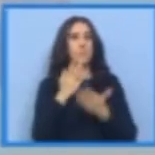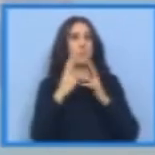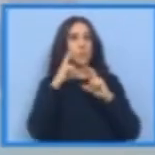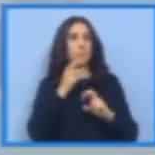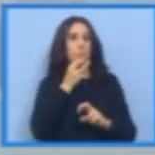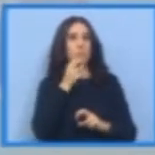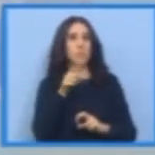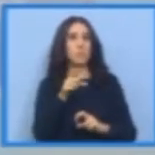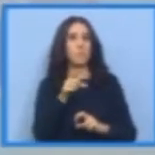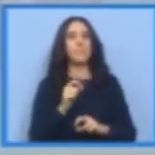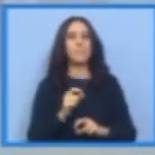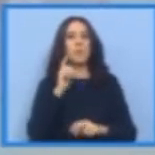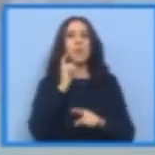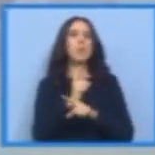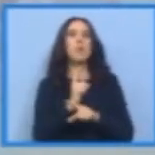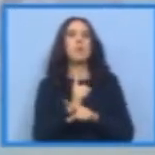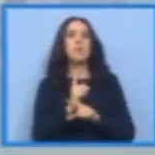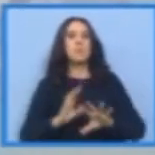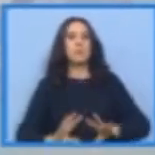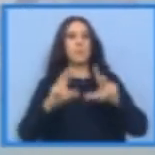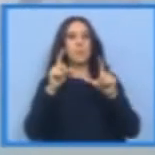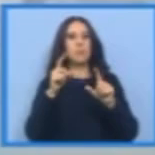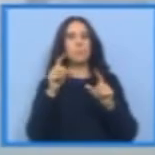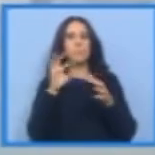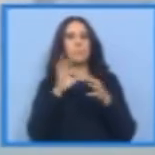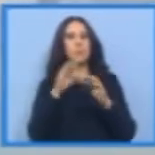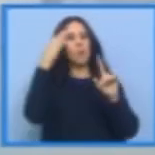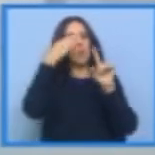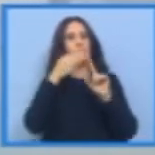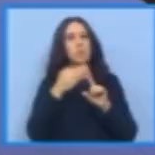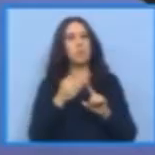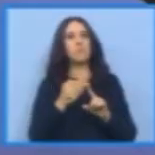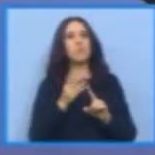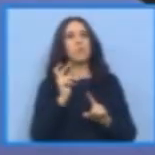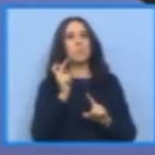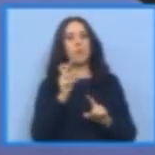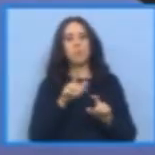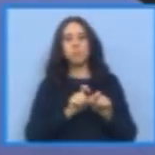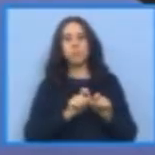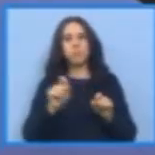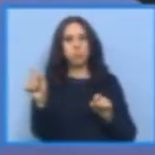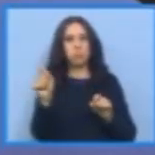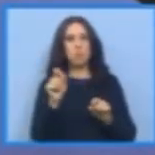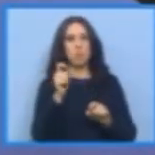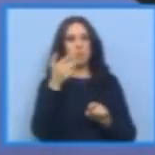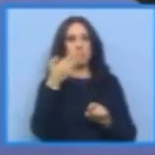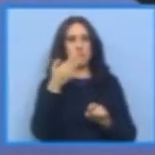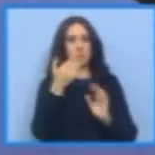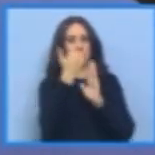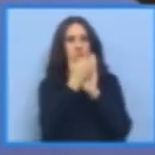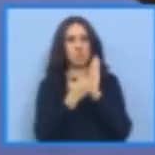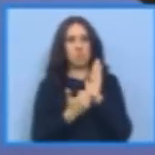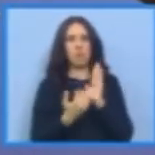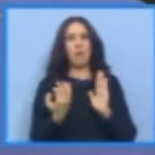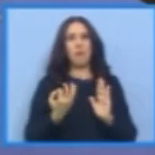disso, a questão do desenvolvimento está muito ligada aos objetivos do milénio, os 17 objetivos do milénio. E é engraçado que, apesar de só